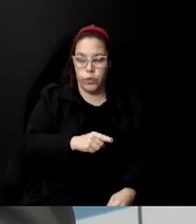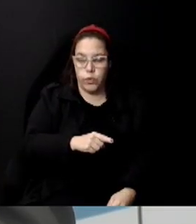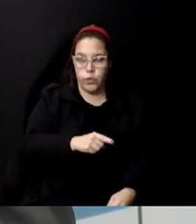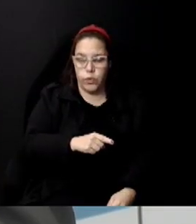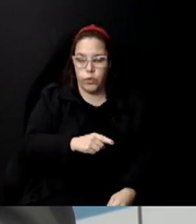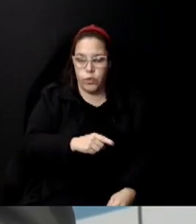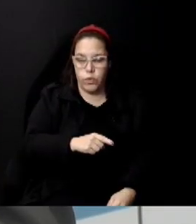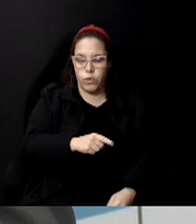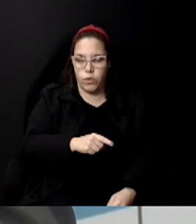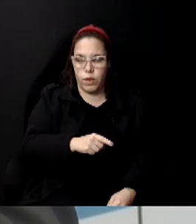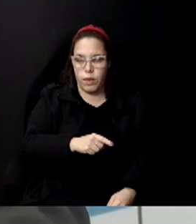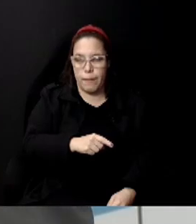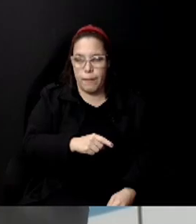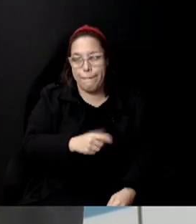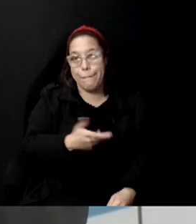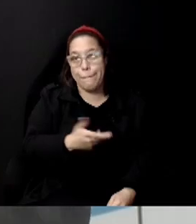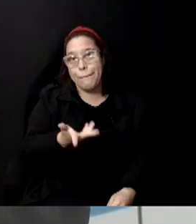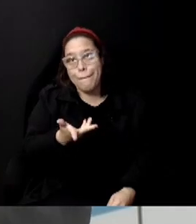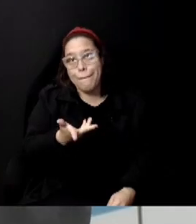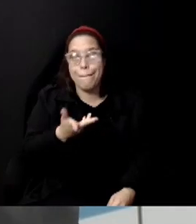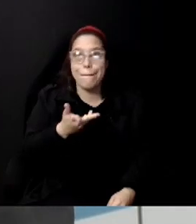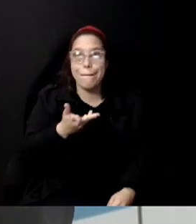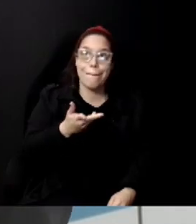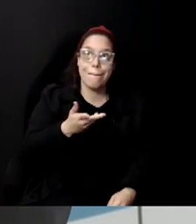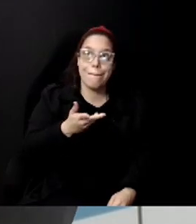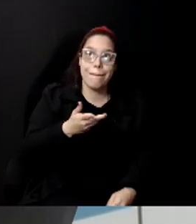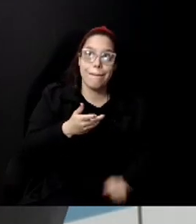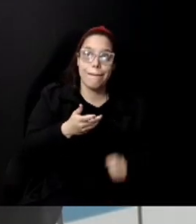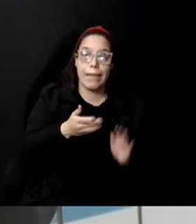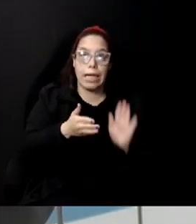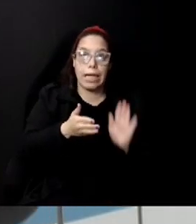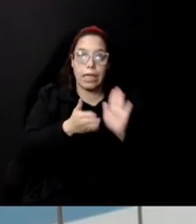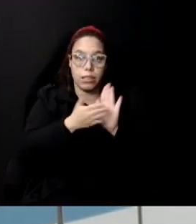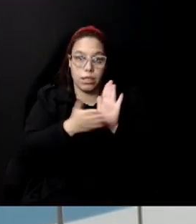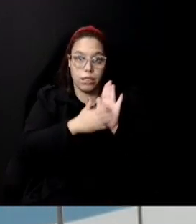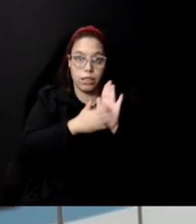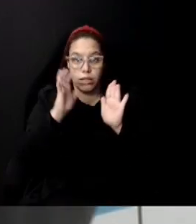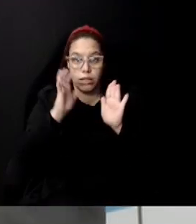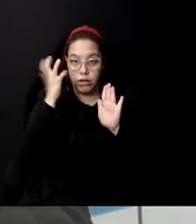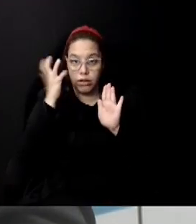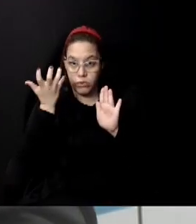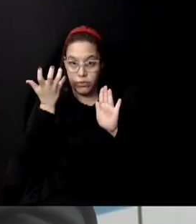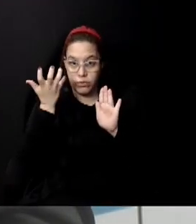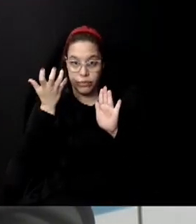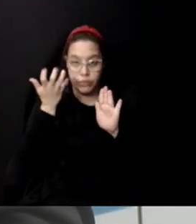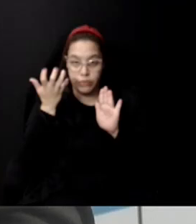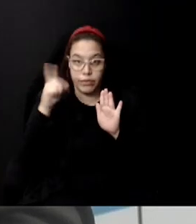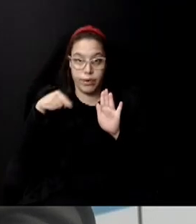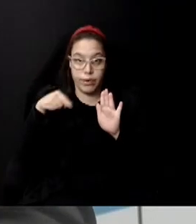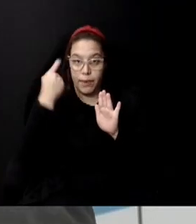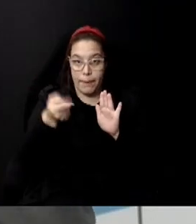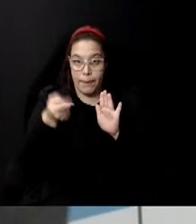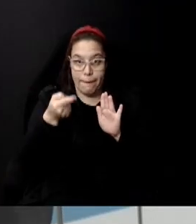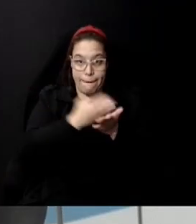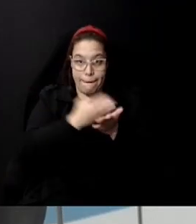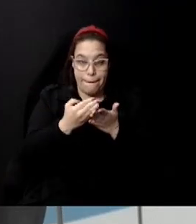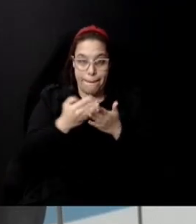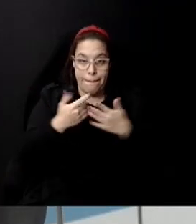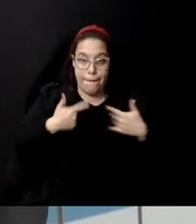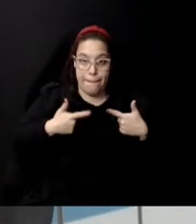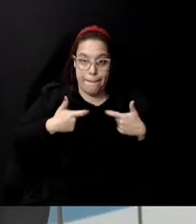vamos dizer, uma decisão liminar que ocorreu logo depois do início dos conflitos.